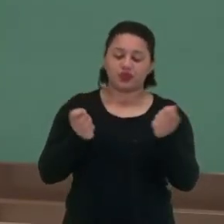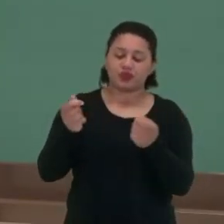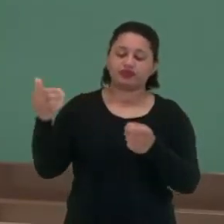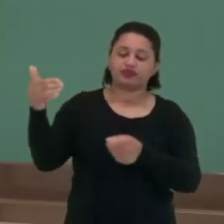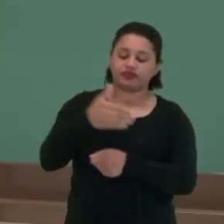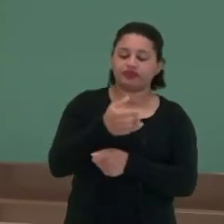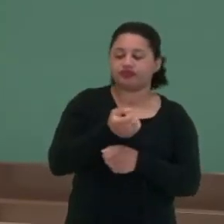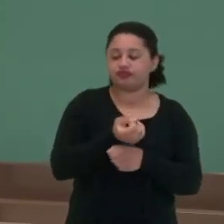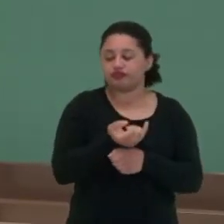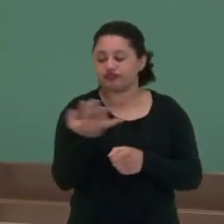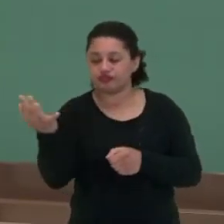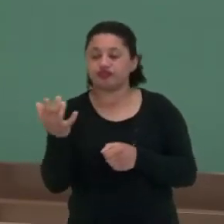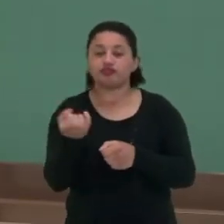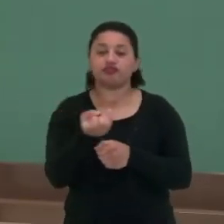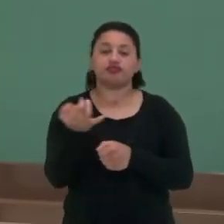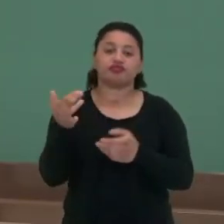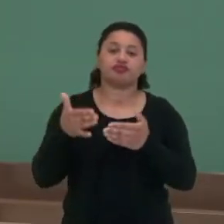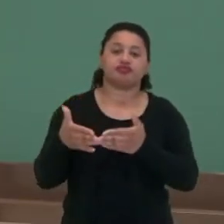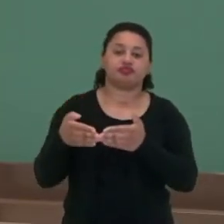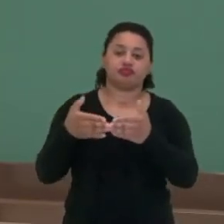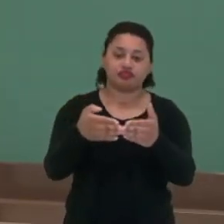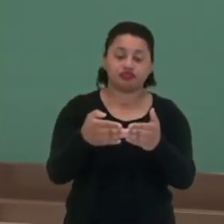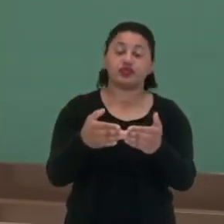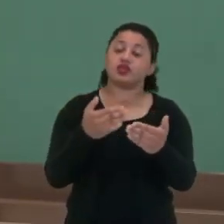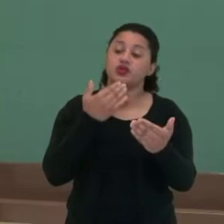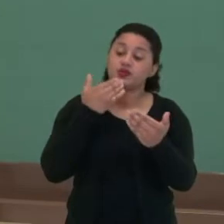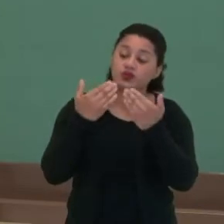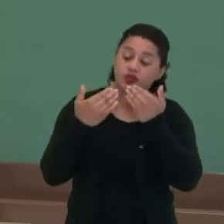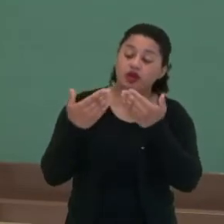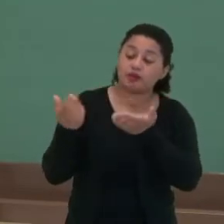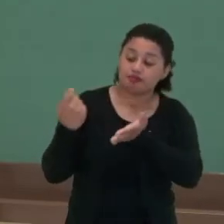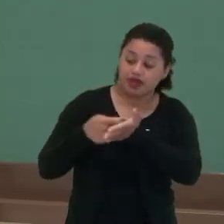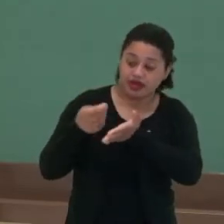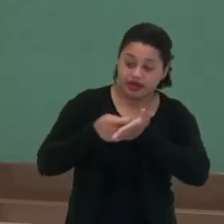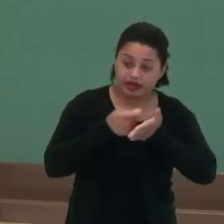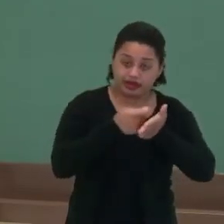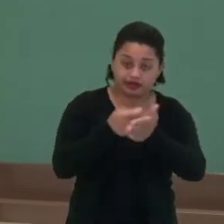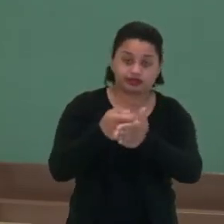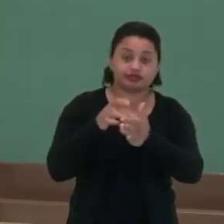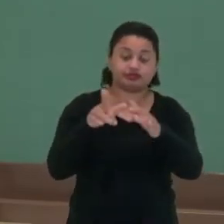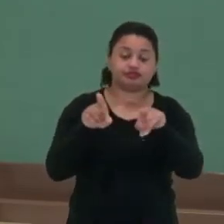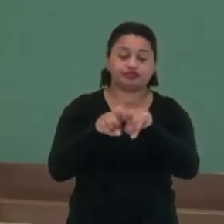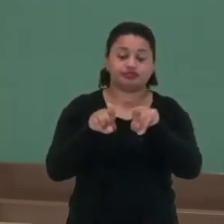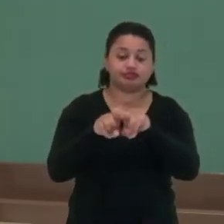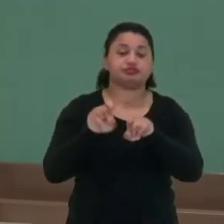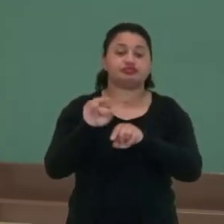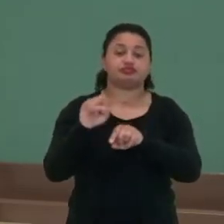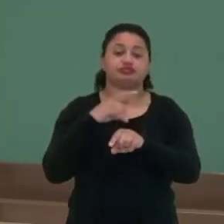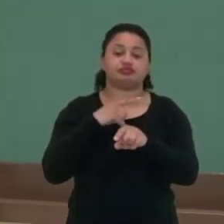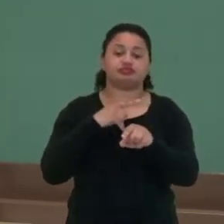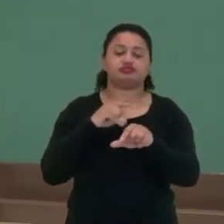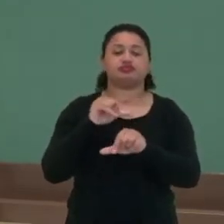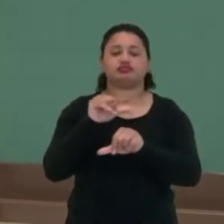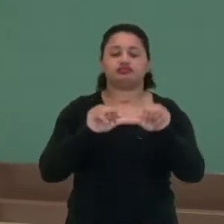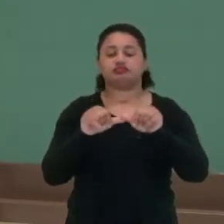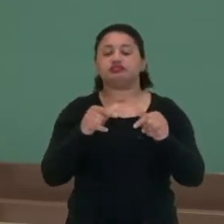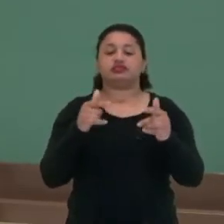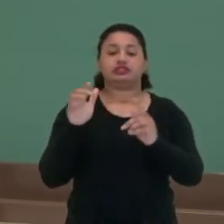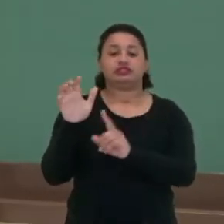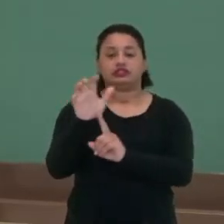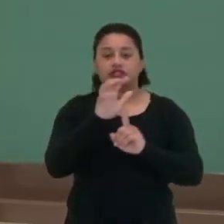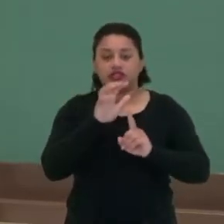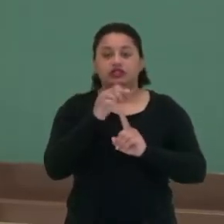entrada e saída das embarcações, cobrando por isso. E ainda, se esse estado sofrer alguma instabilidade